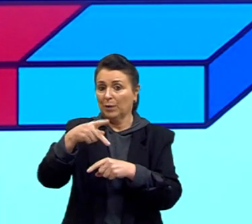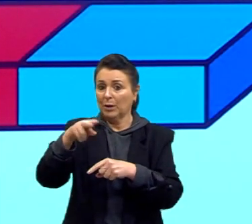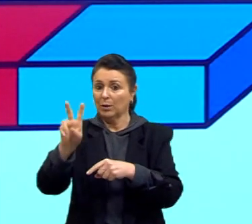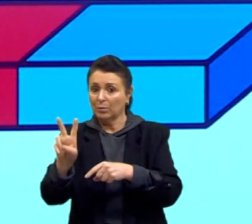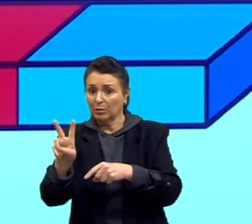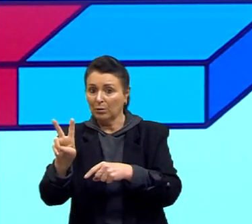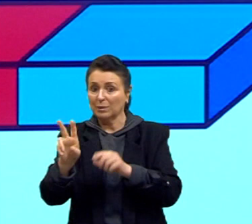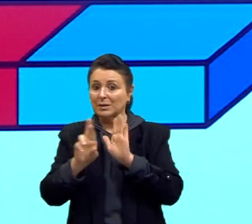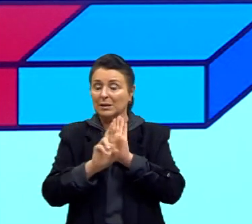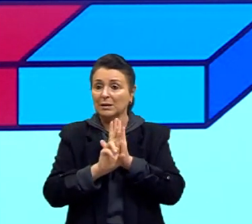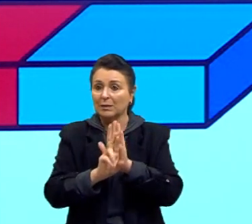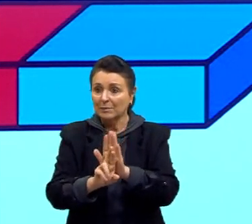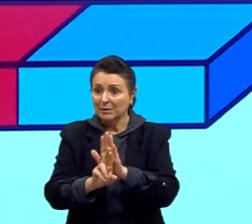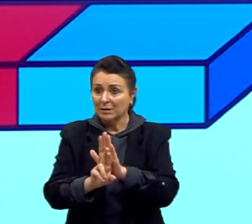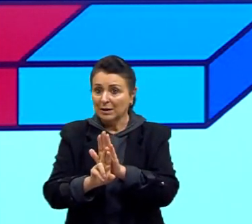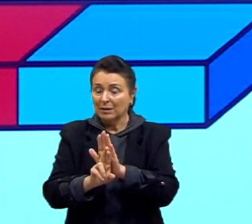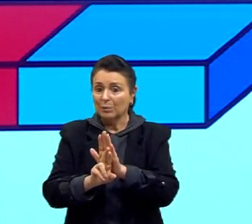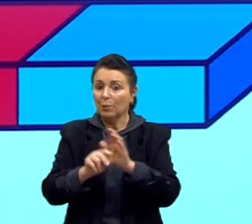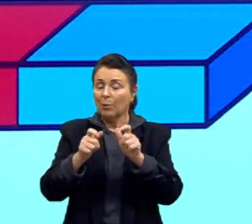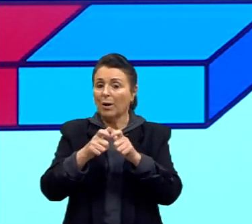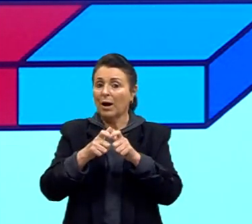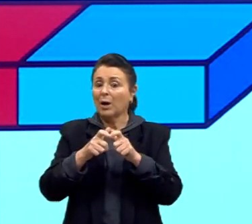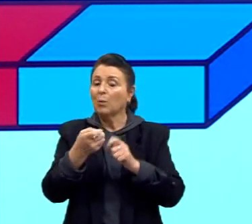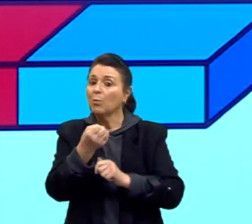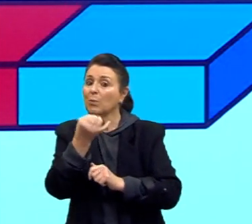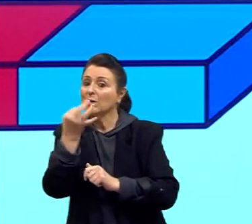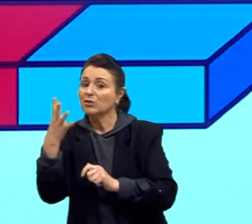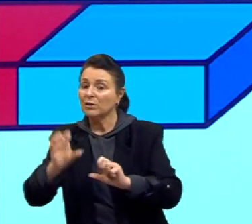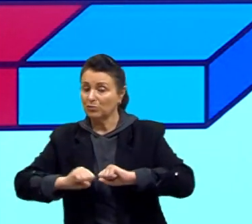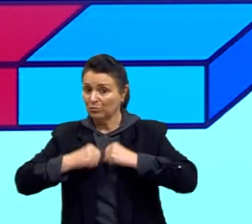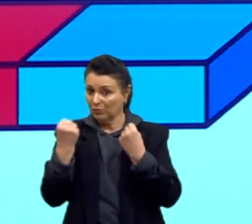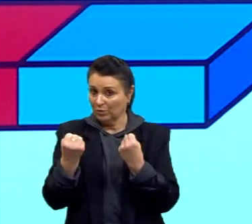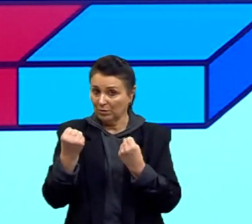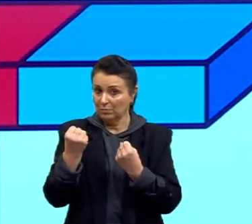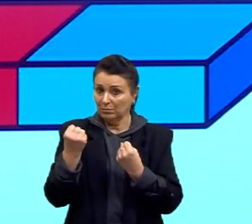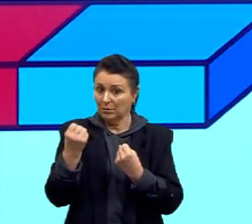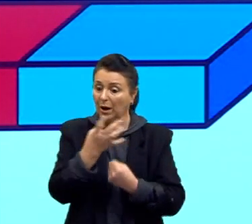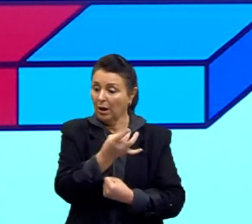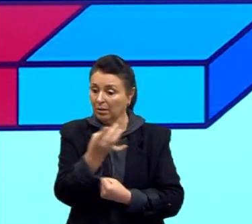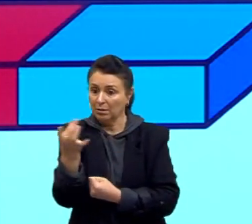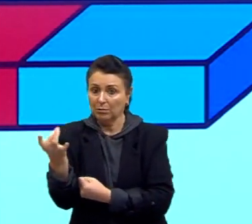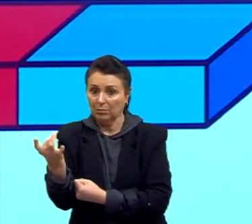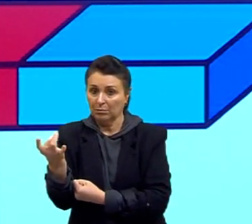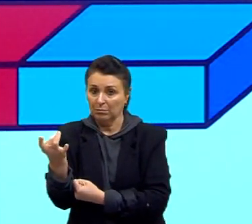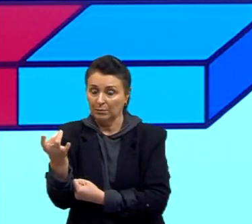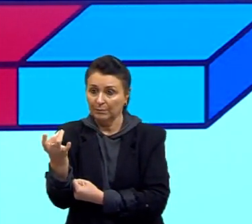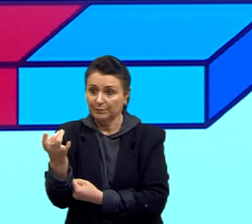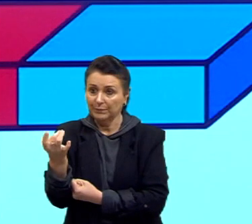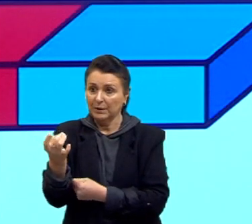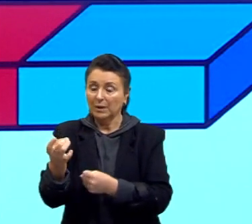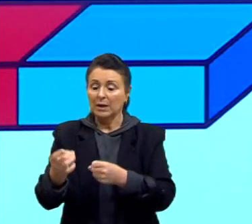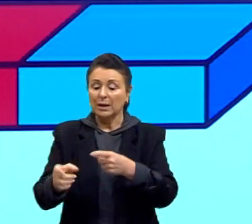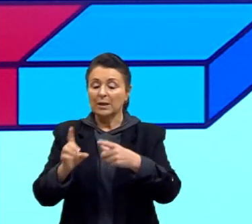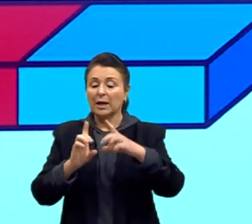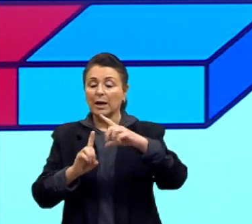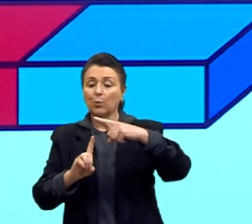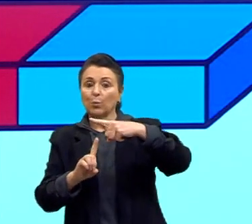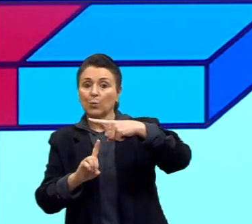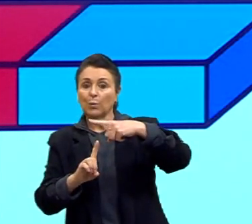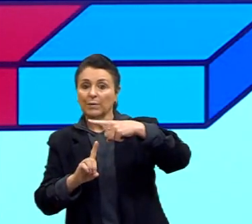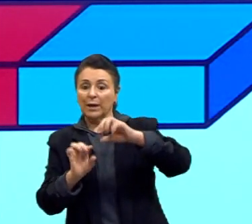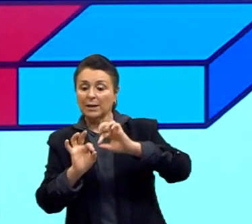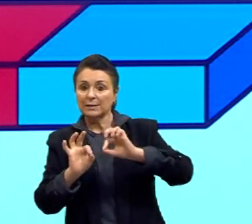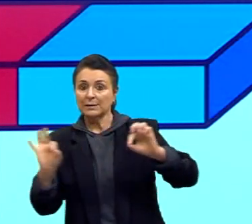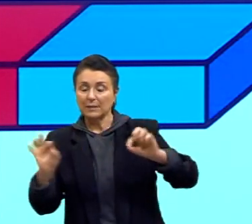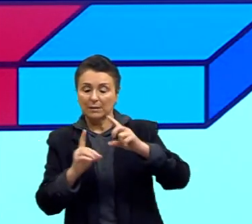apenas representantes da intensidade dessa força de cada um deles tá E essa distância que